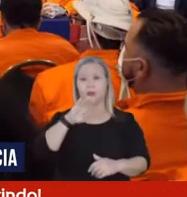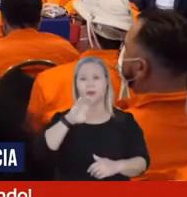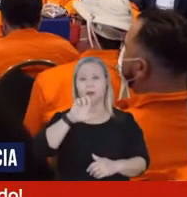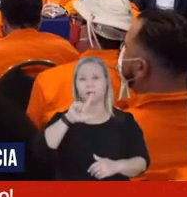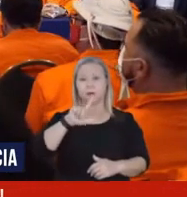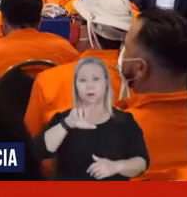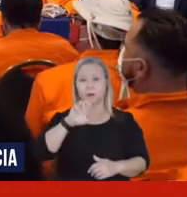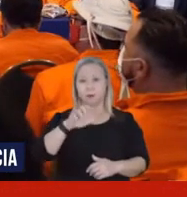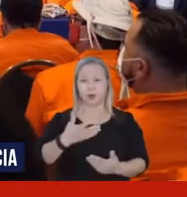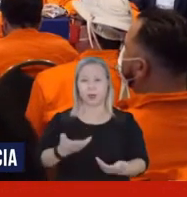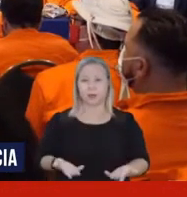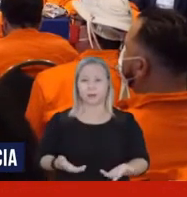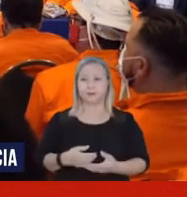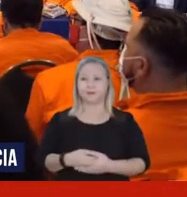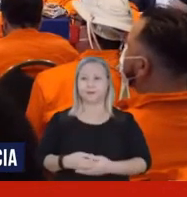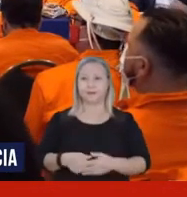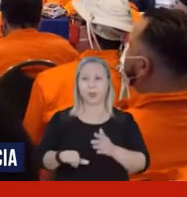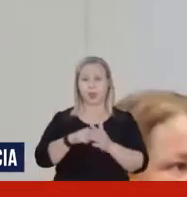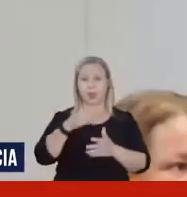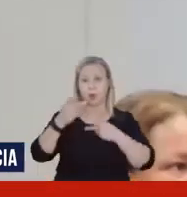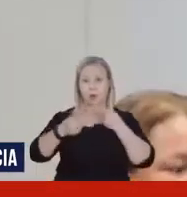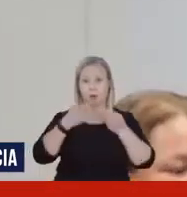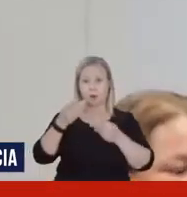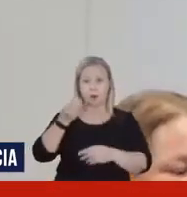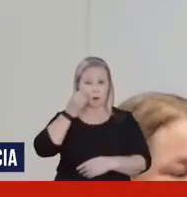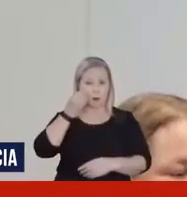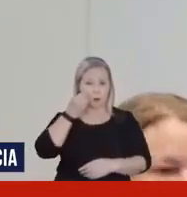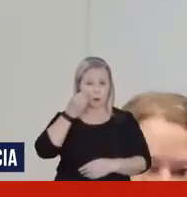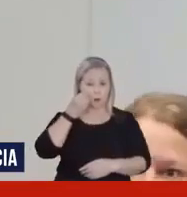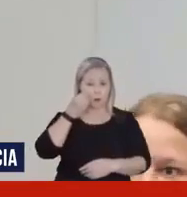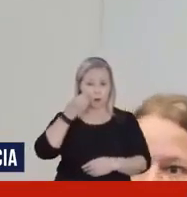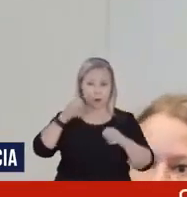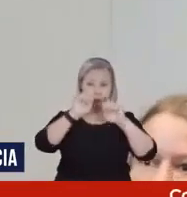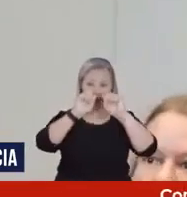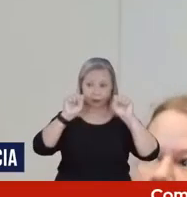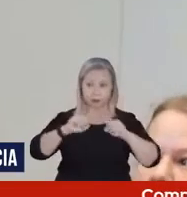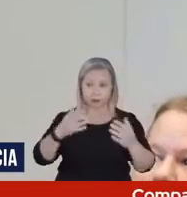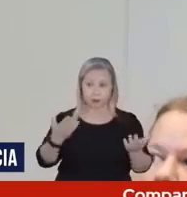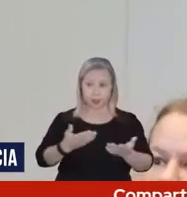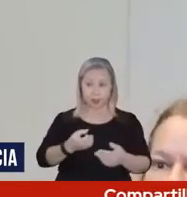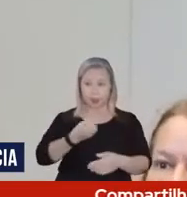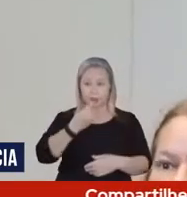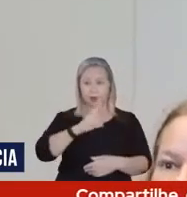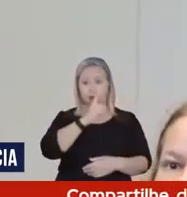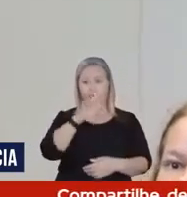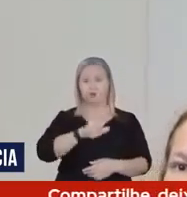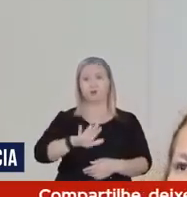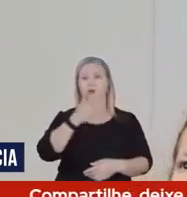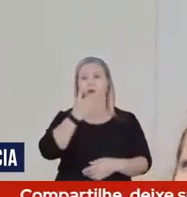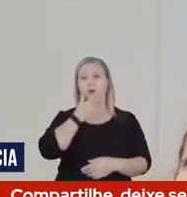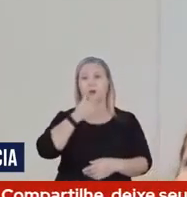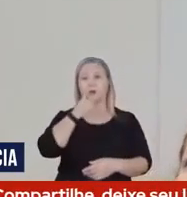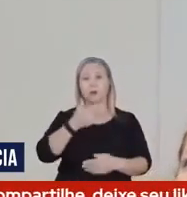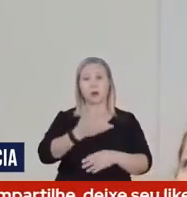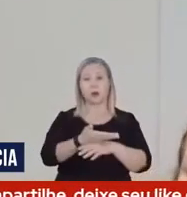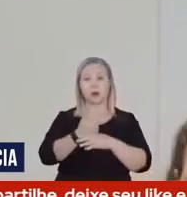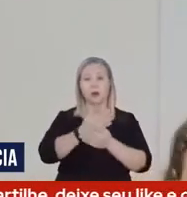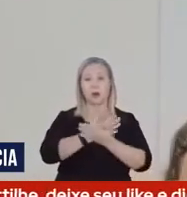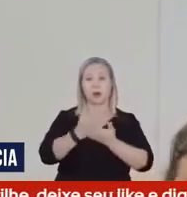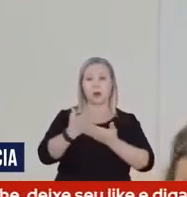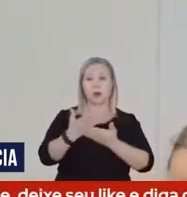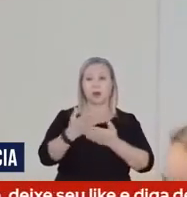então acho que eu vou ter que testar esse sistema. Bom dia a todos e todas. Antes de começar, né, agradecer o convite